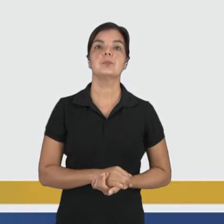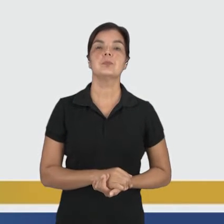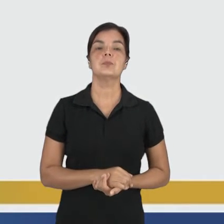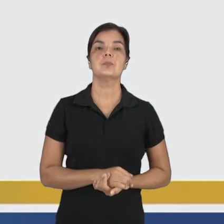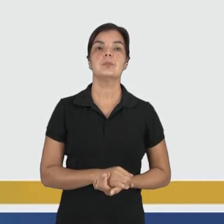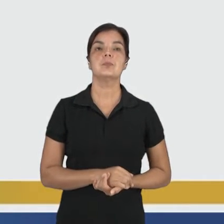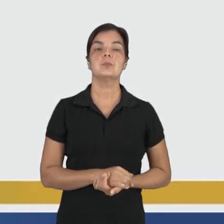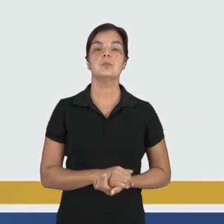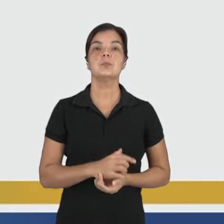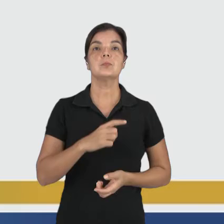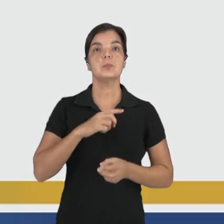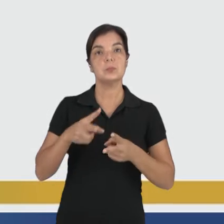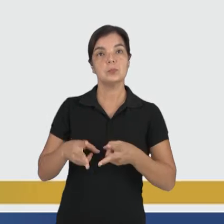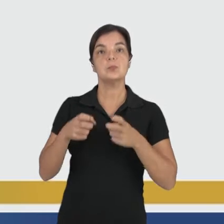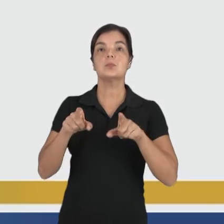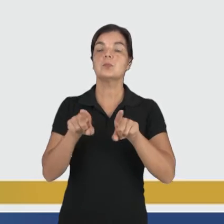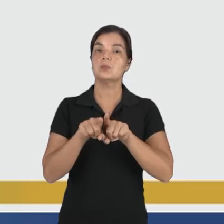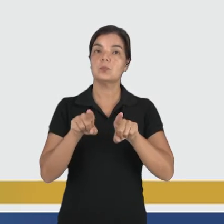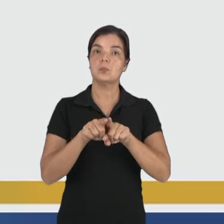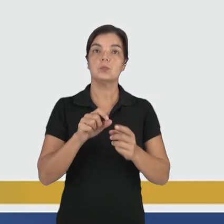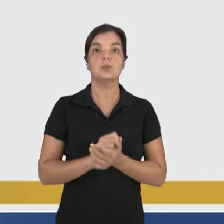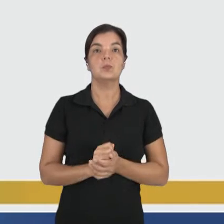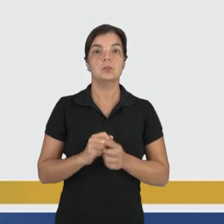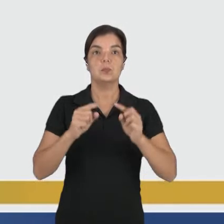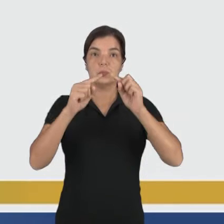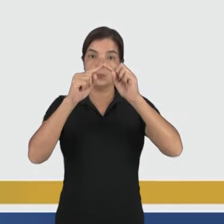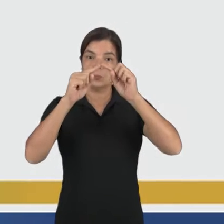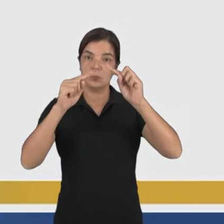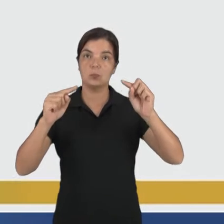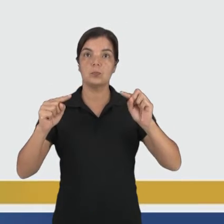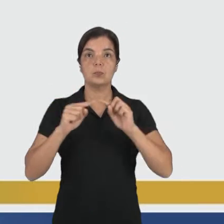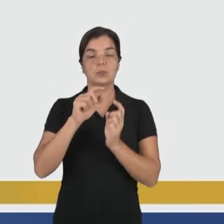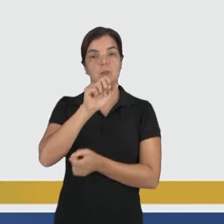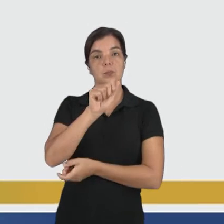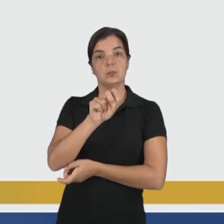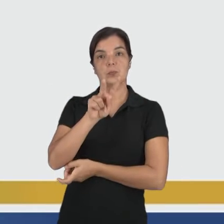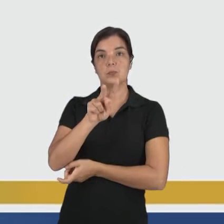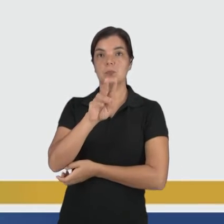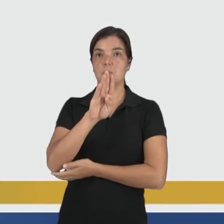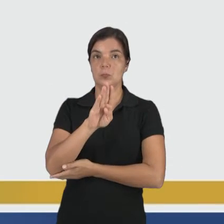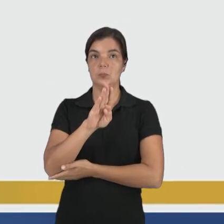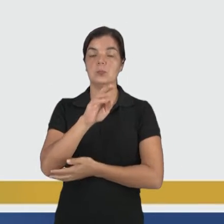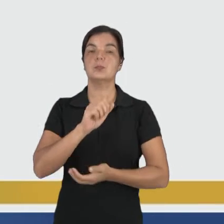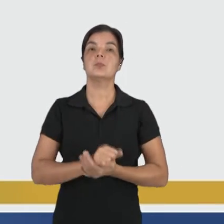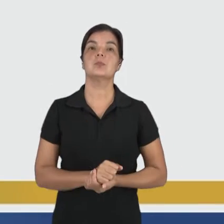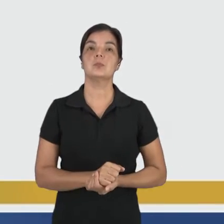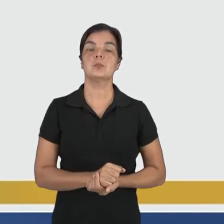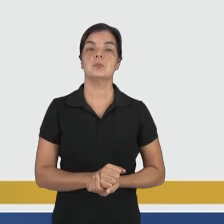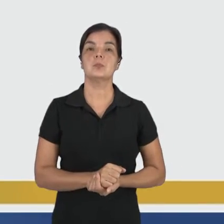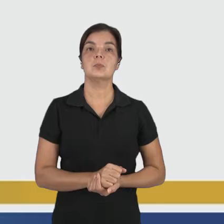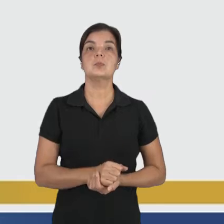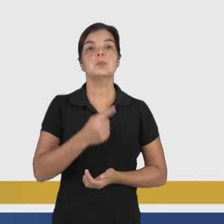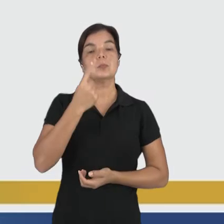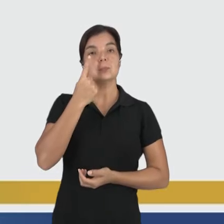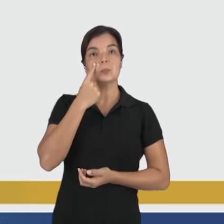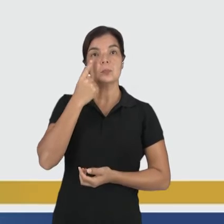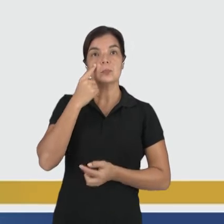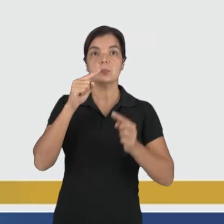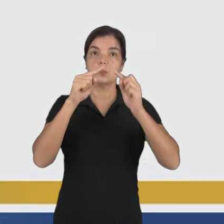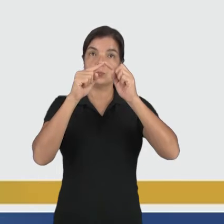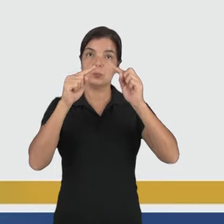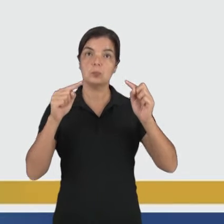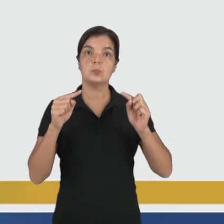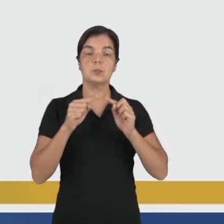Então, nesse caso, vocês devem notar que o triângulo AVB da figura ao lado, ela